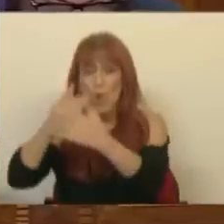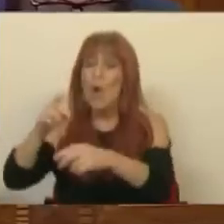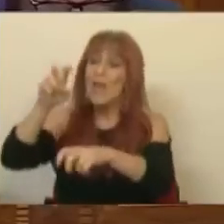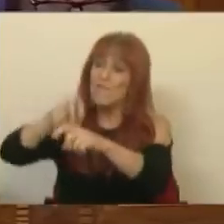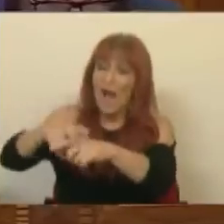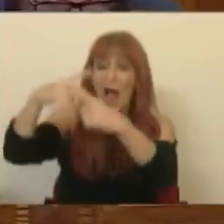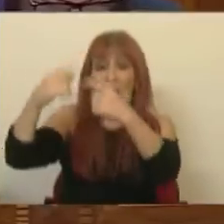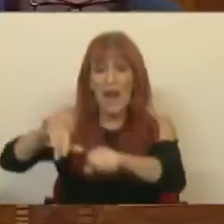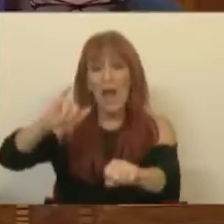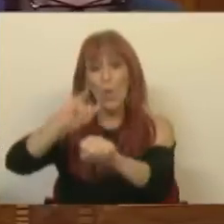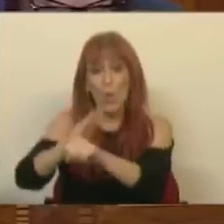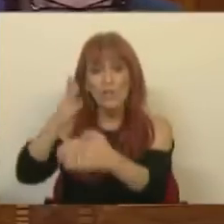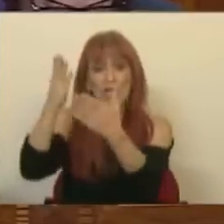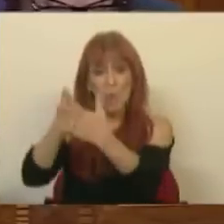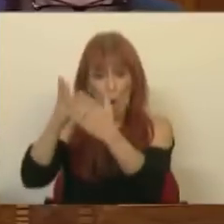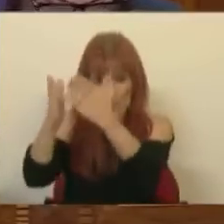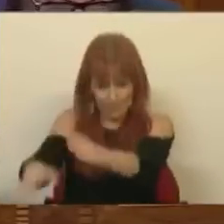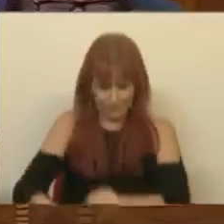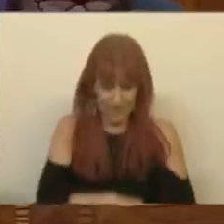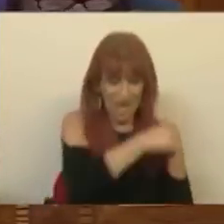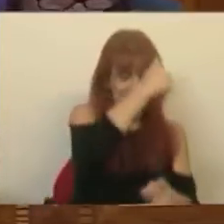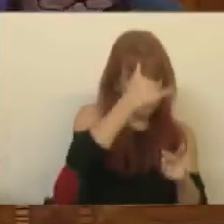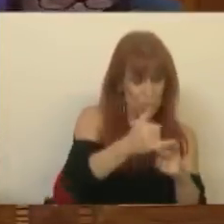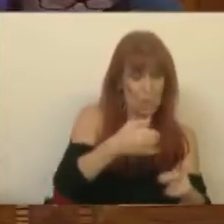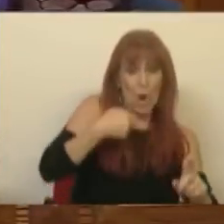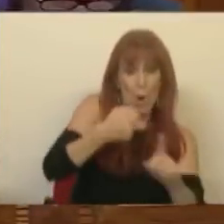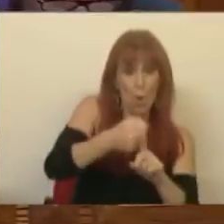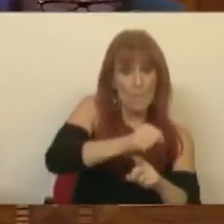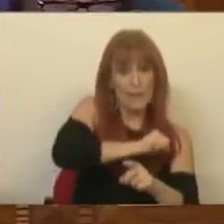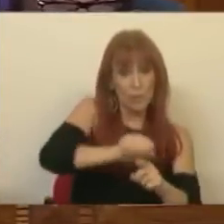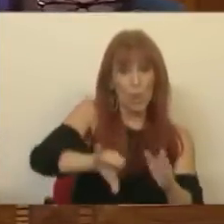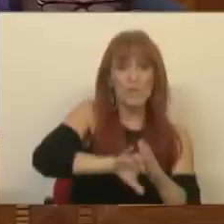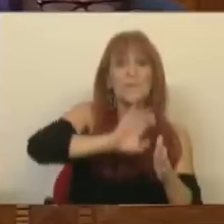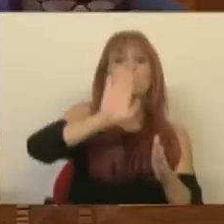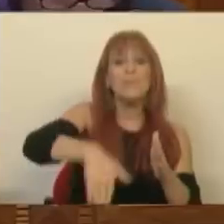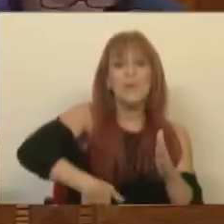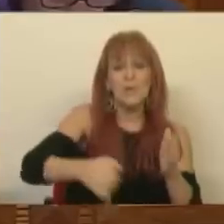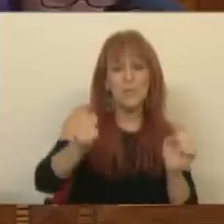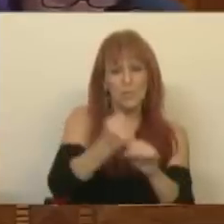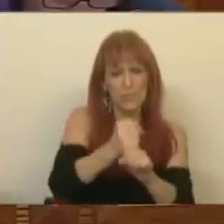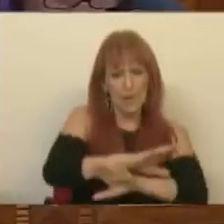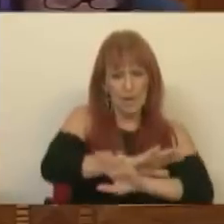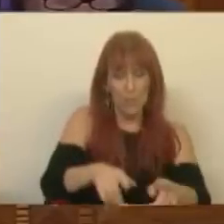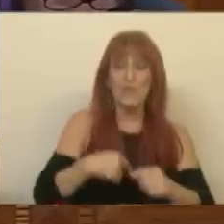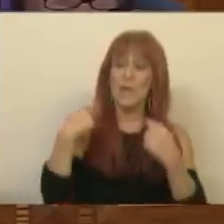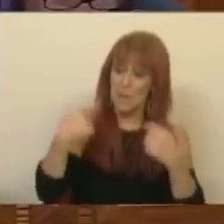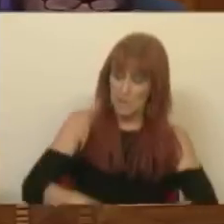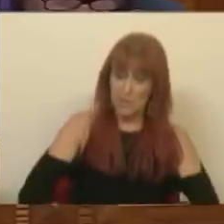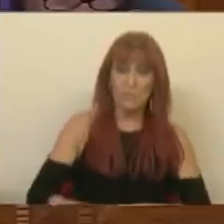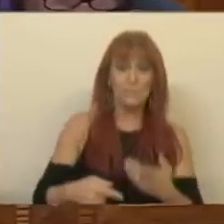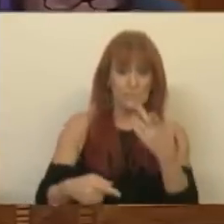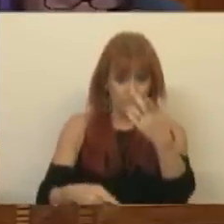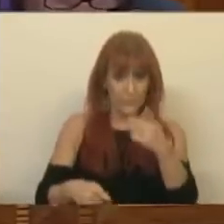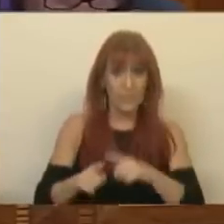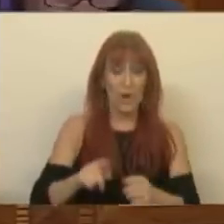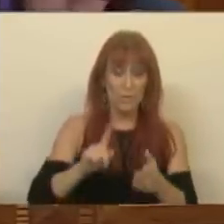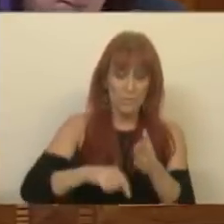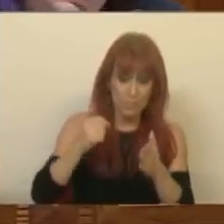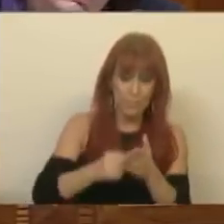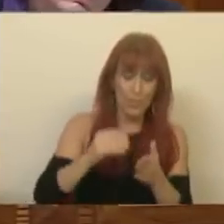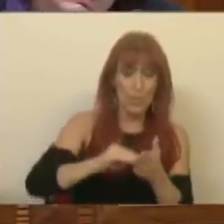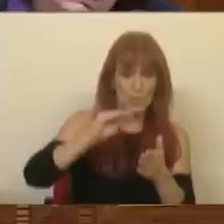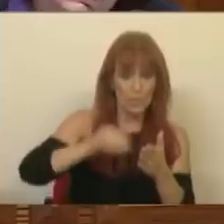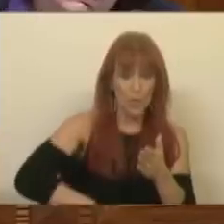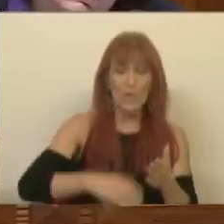houver vaga noutra escola segundo lugar combater a precariedade passando a contar designadamente para a vinculação